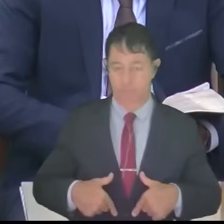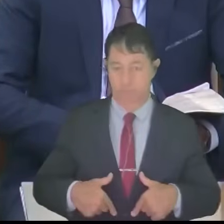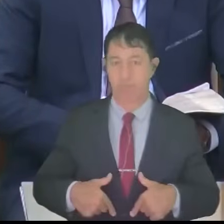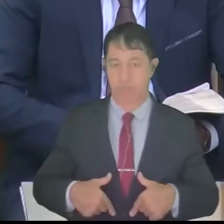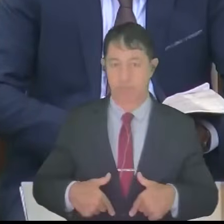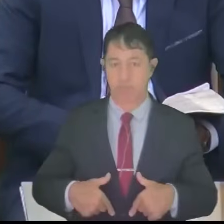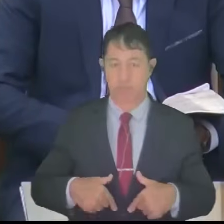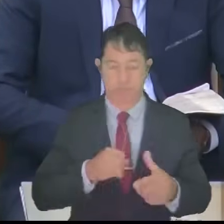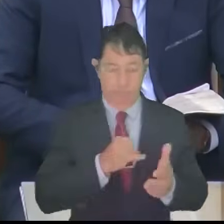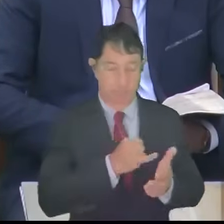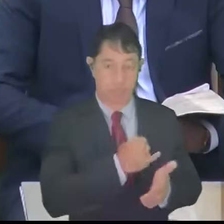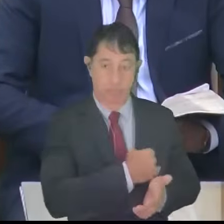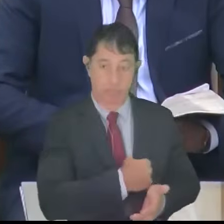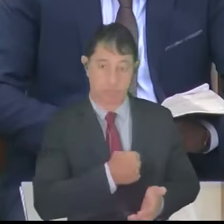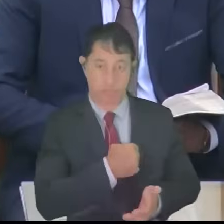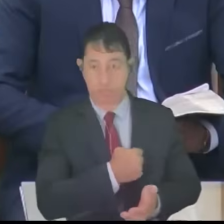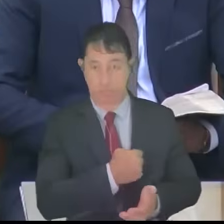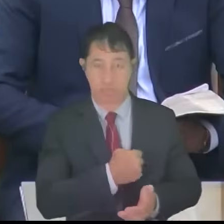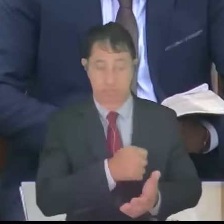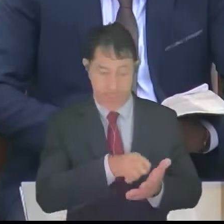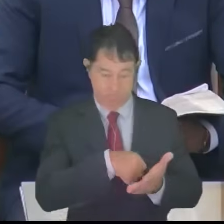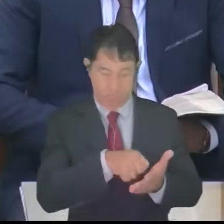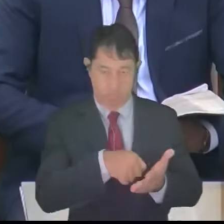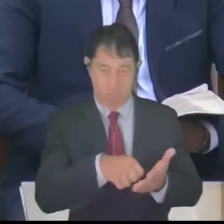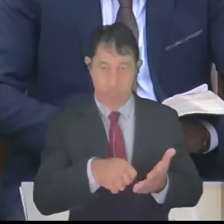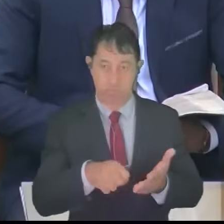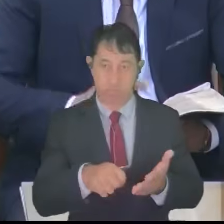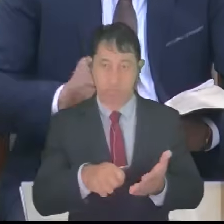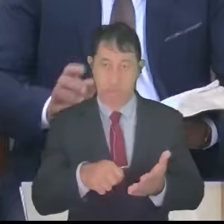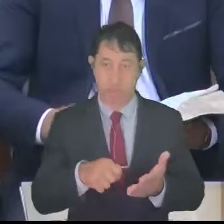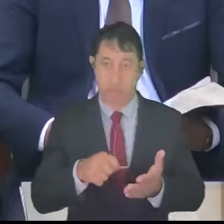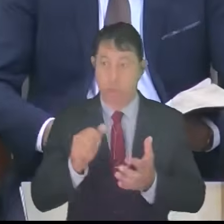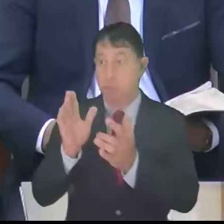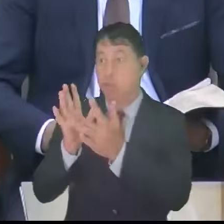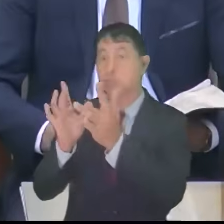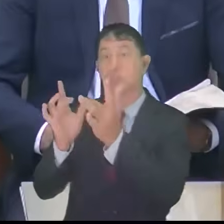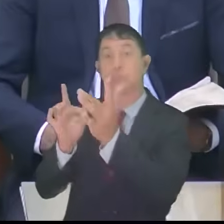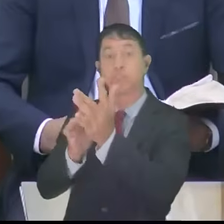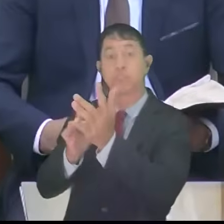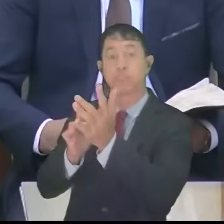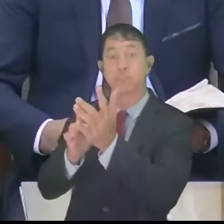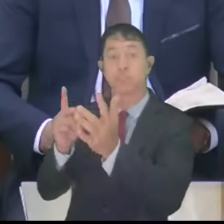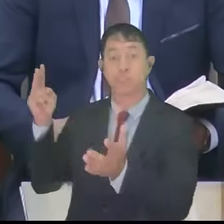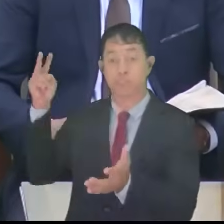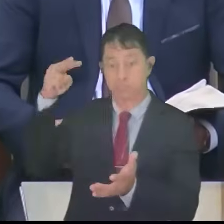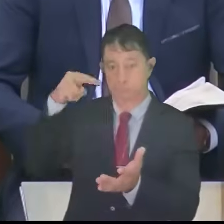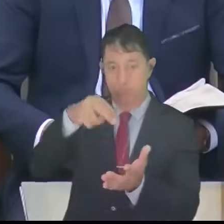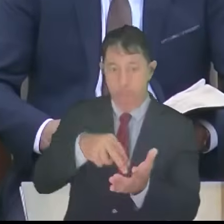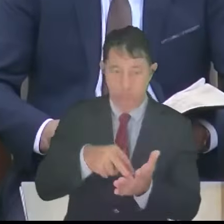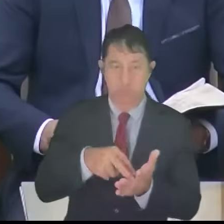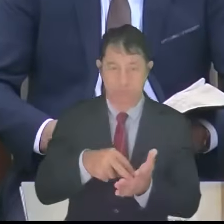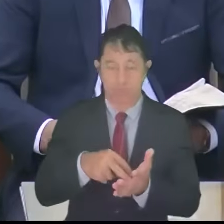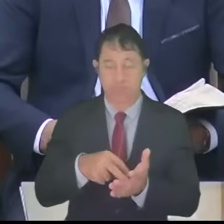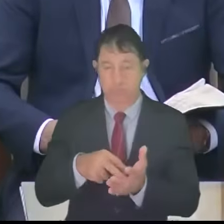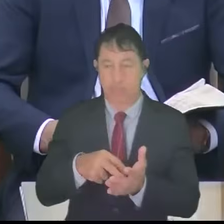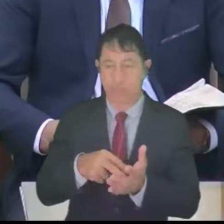João escreveu: veio para o que era seu, mas os seus não o